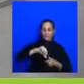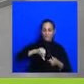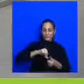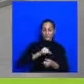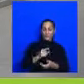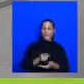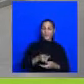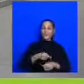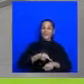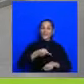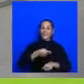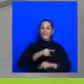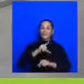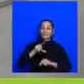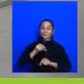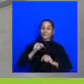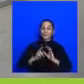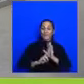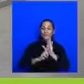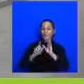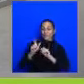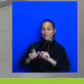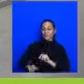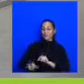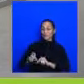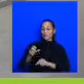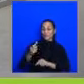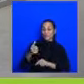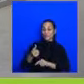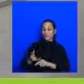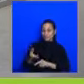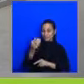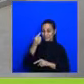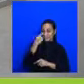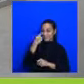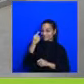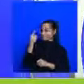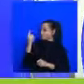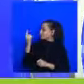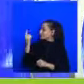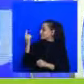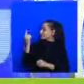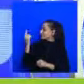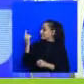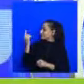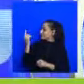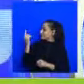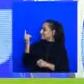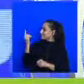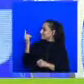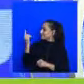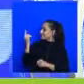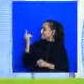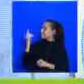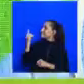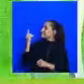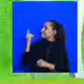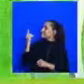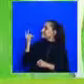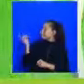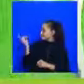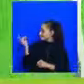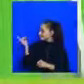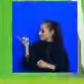E agora o sorteio do número correspondente à coluna número 6. Bola posicionada,